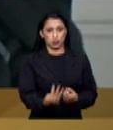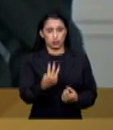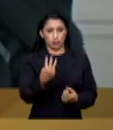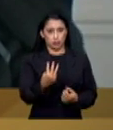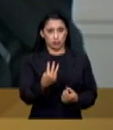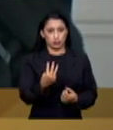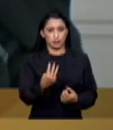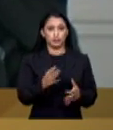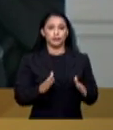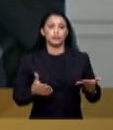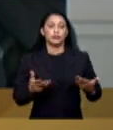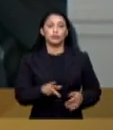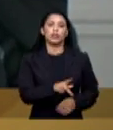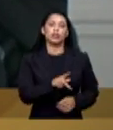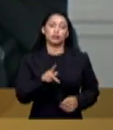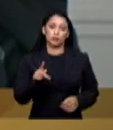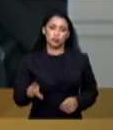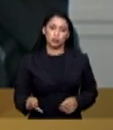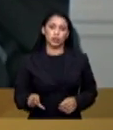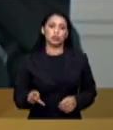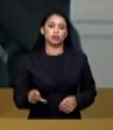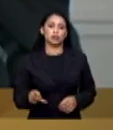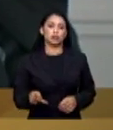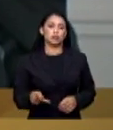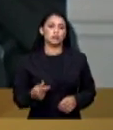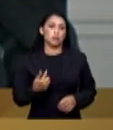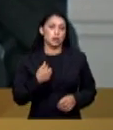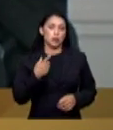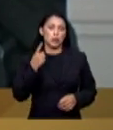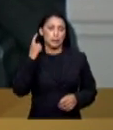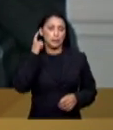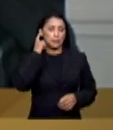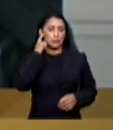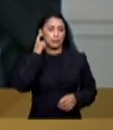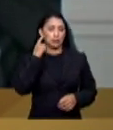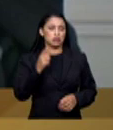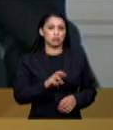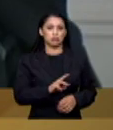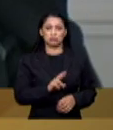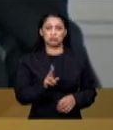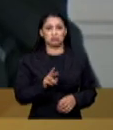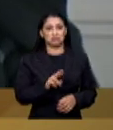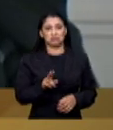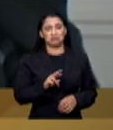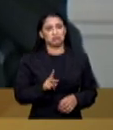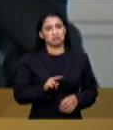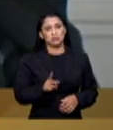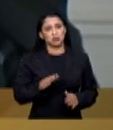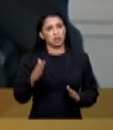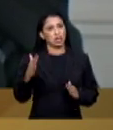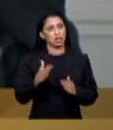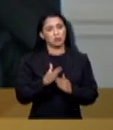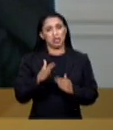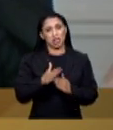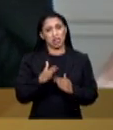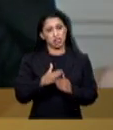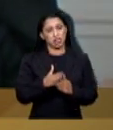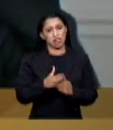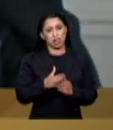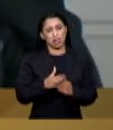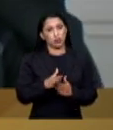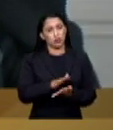Então, presidente, aqui também não me parece que haja nenhuma limitação,